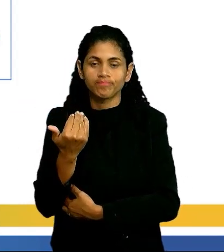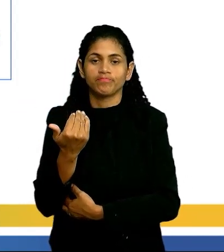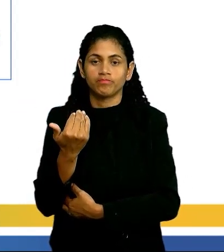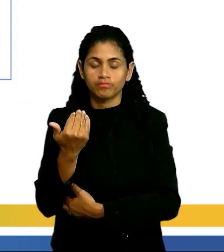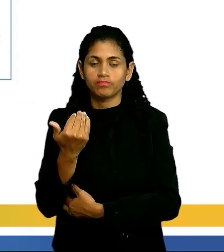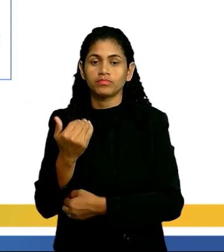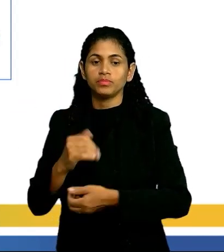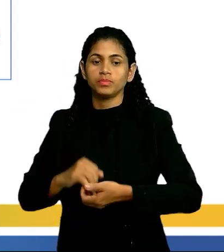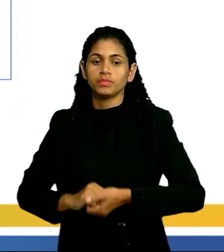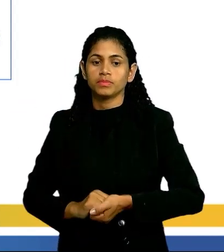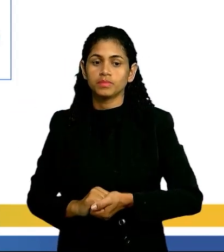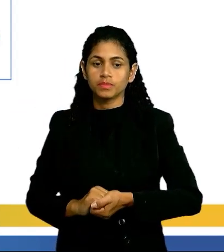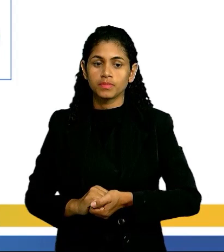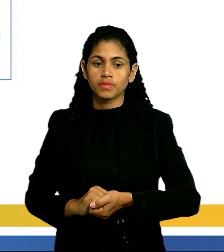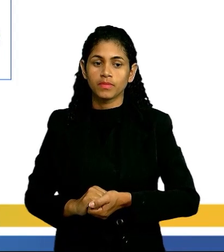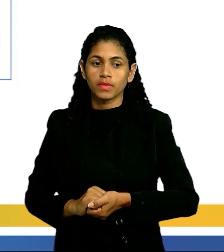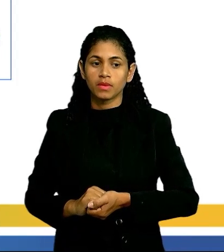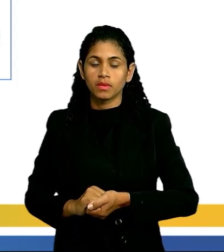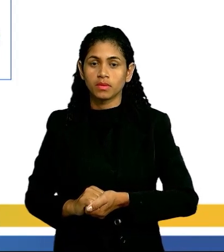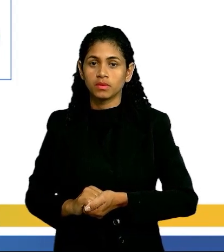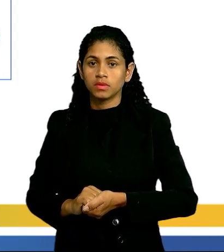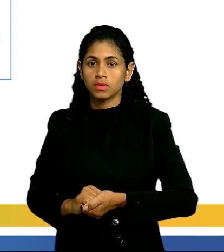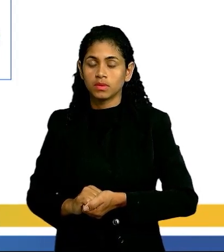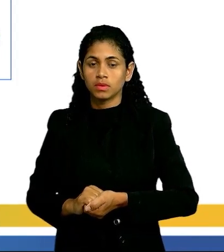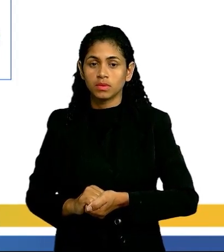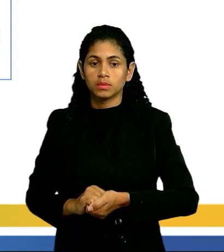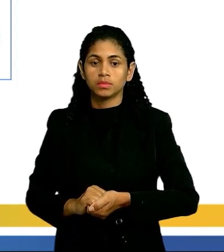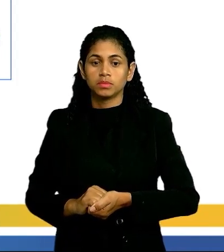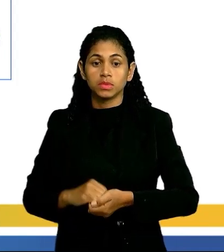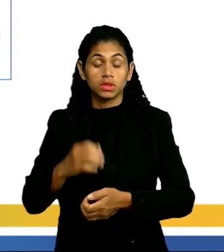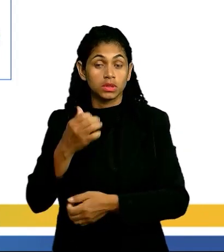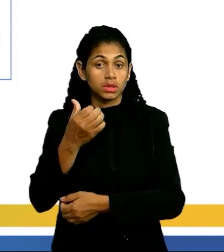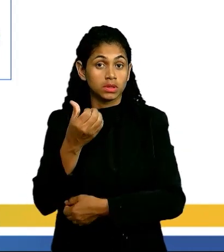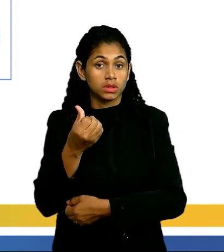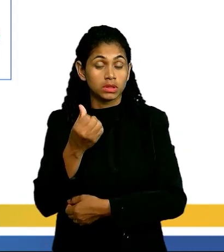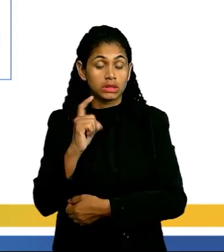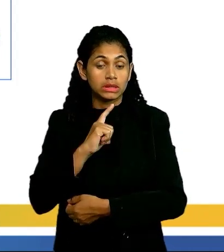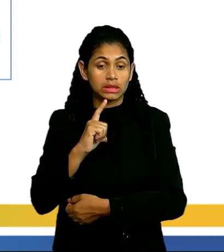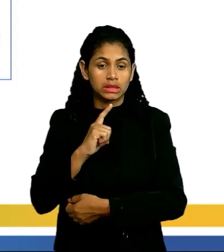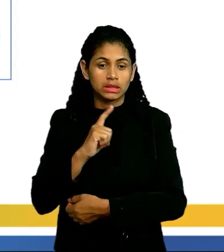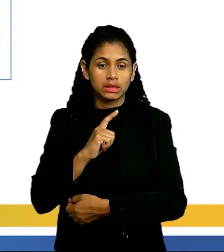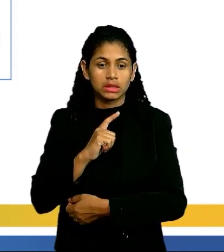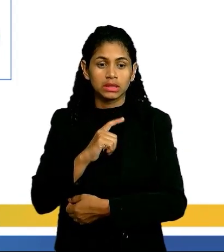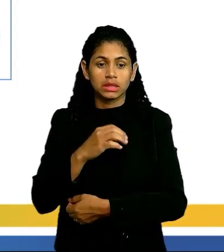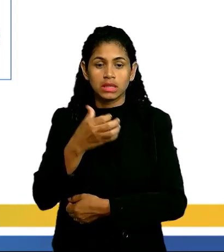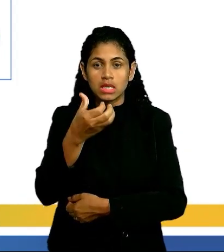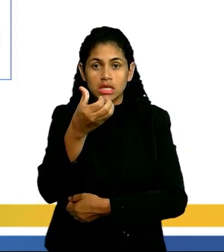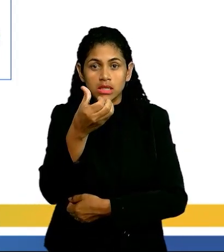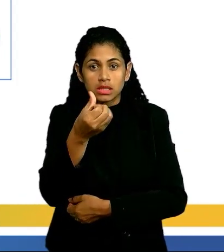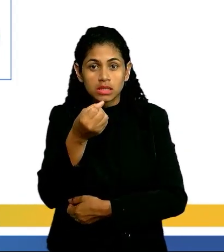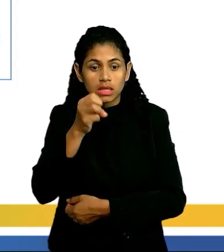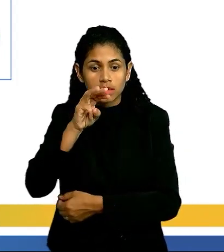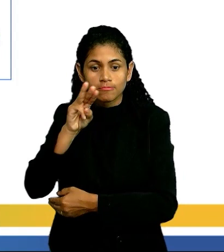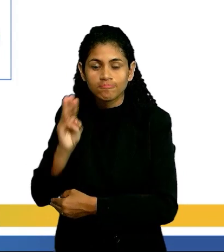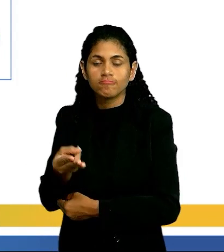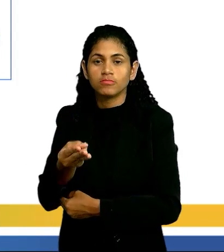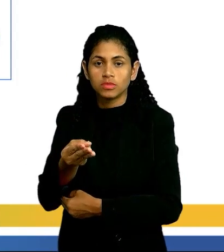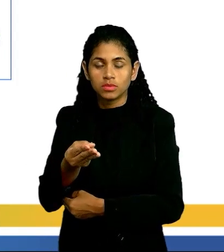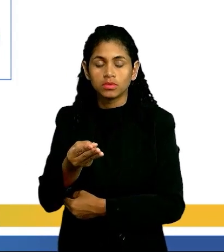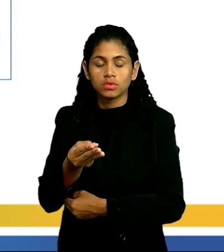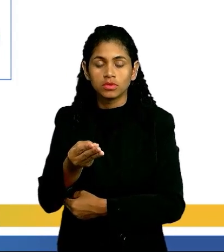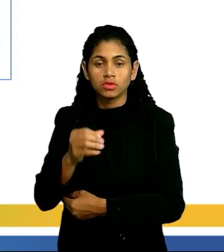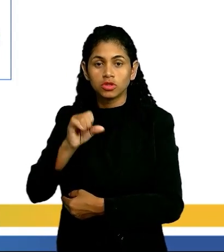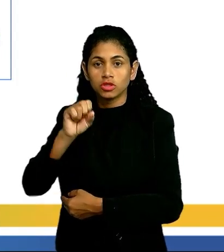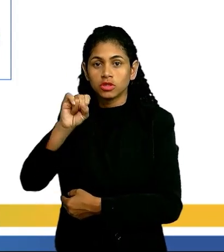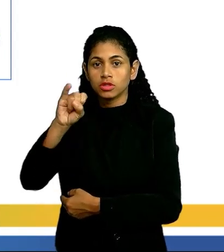grande no quesito humano. E desses 60 milhões, nós vamos ter 6 que são os judeus, que vão